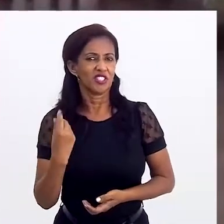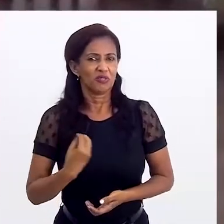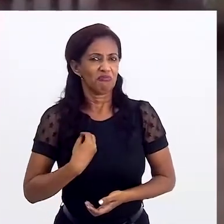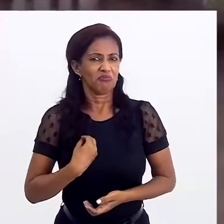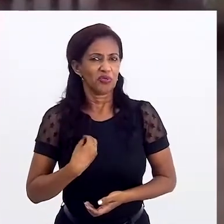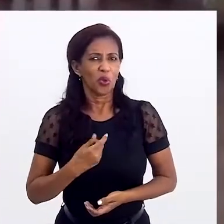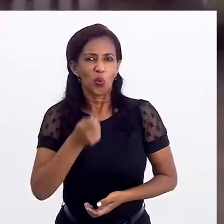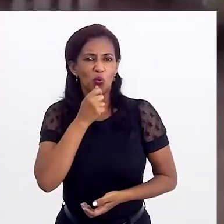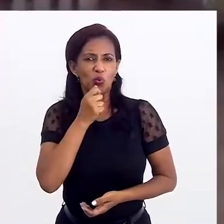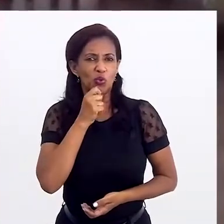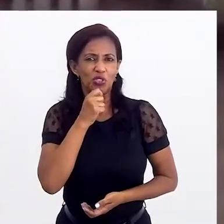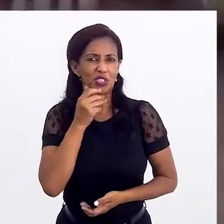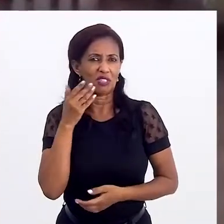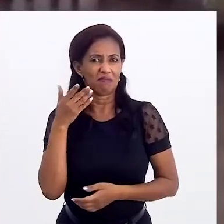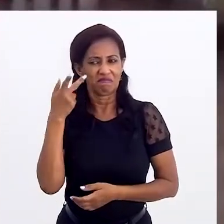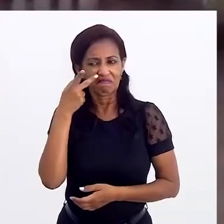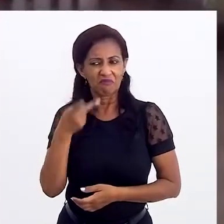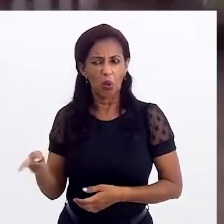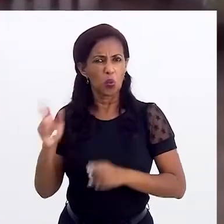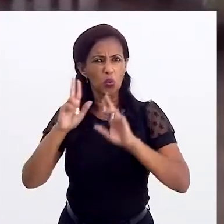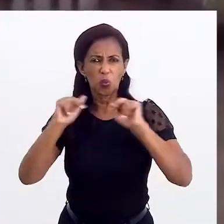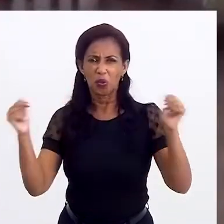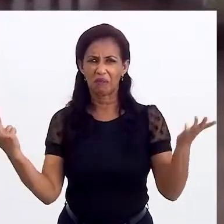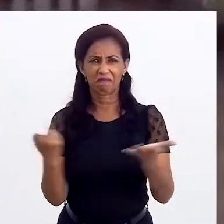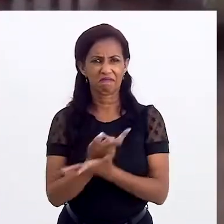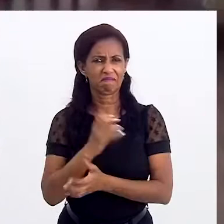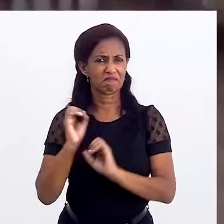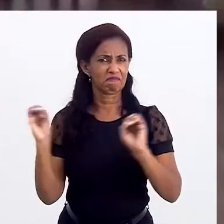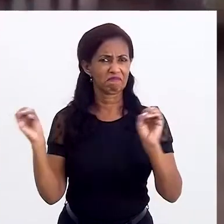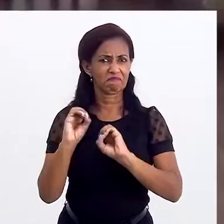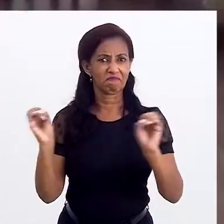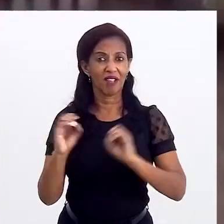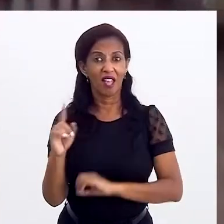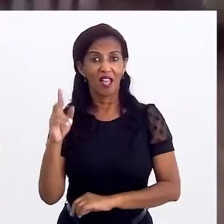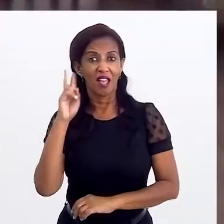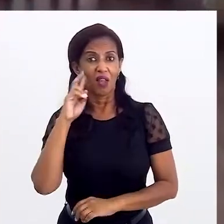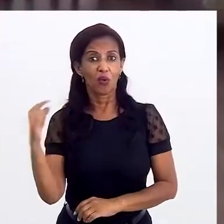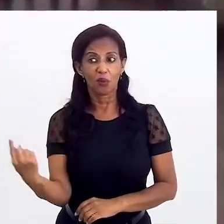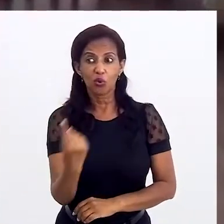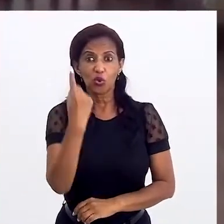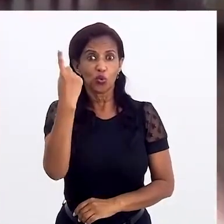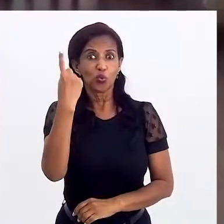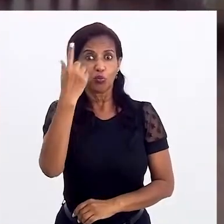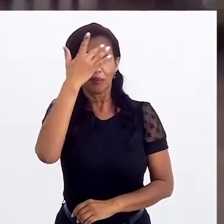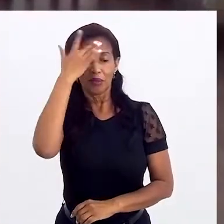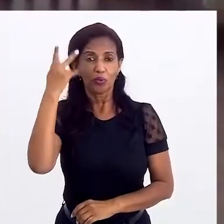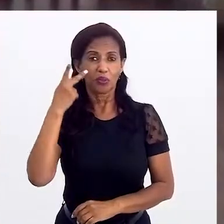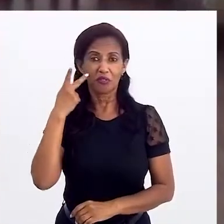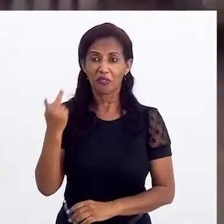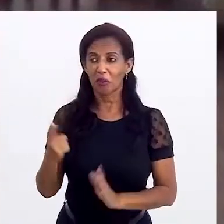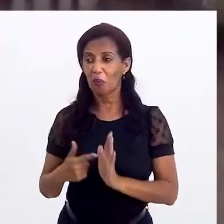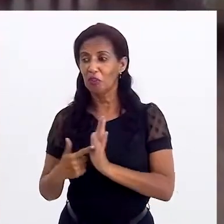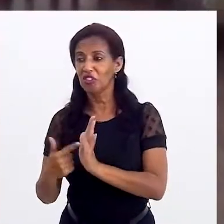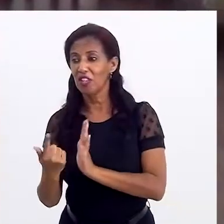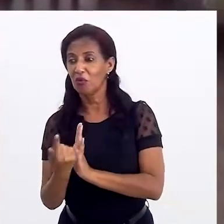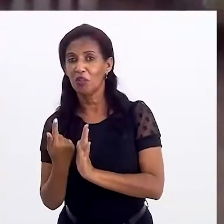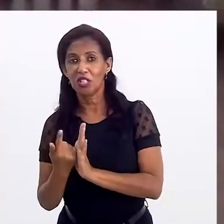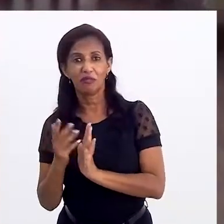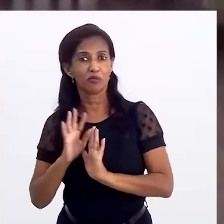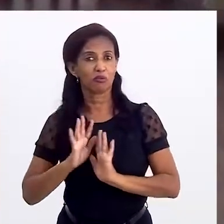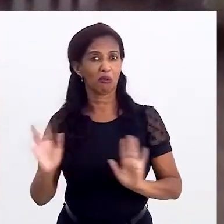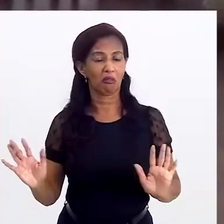a gente vivia, que a gente estudava, nunca acontecia. Eu me lembro de um escritor que foi visitar lá e